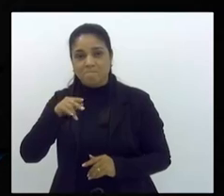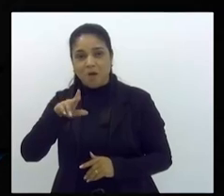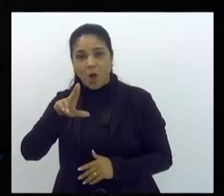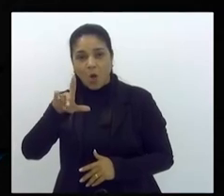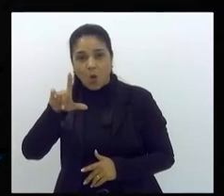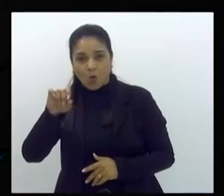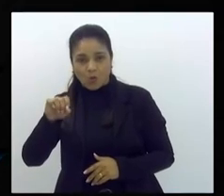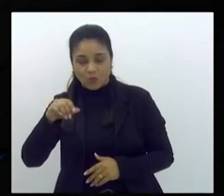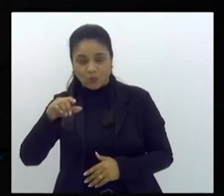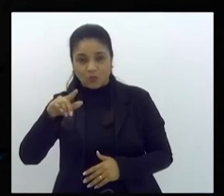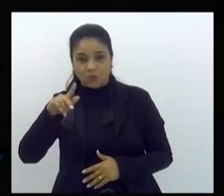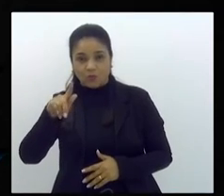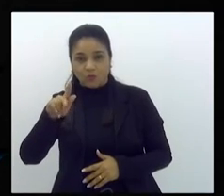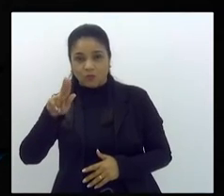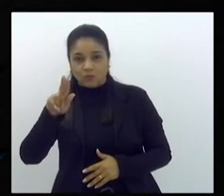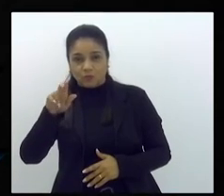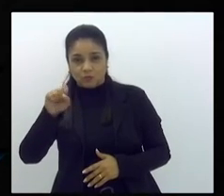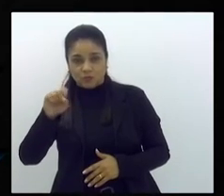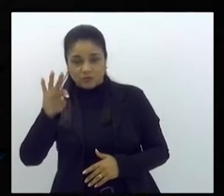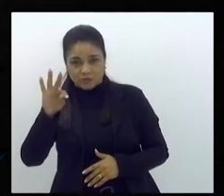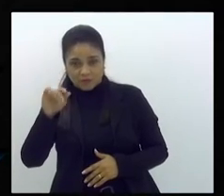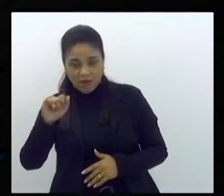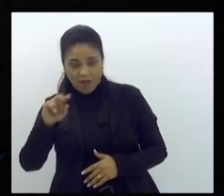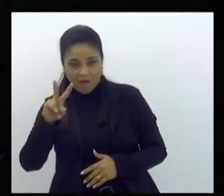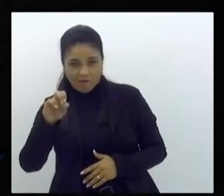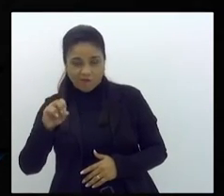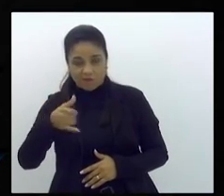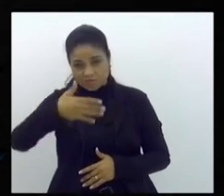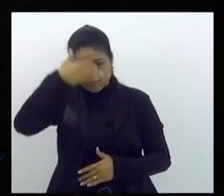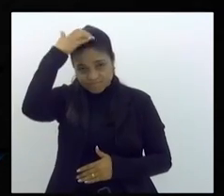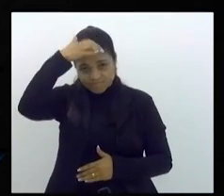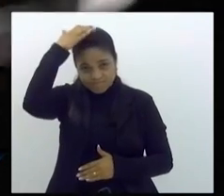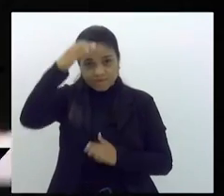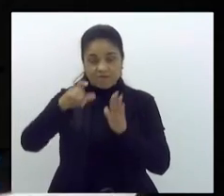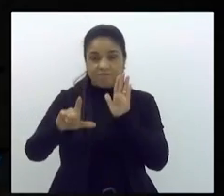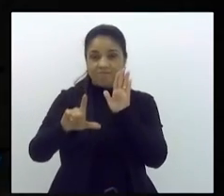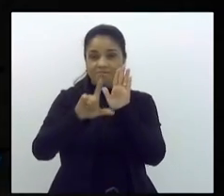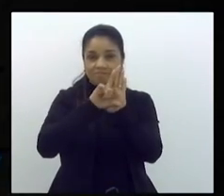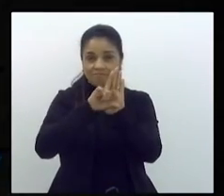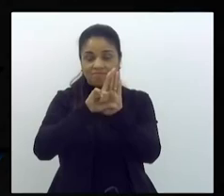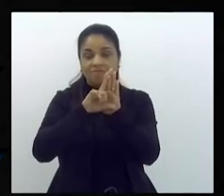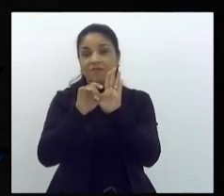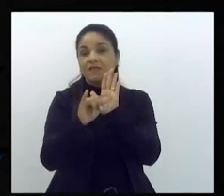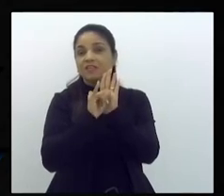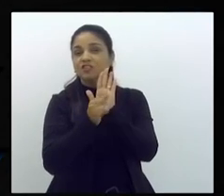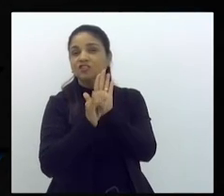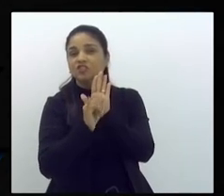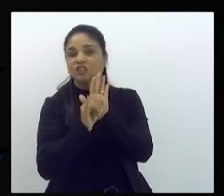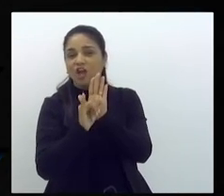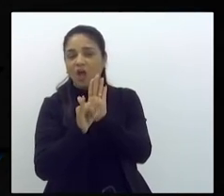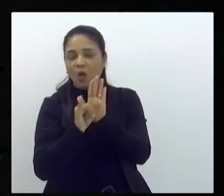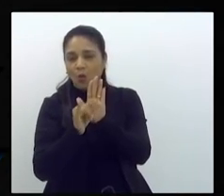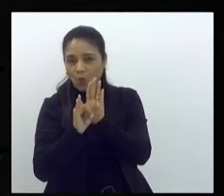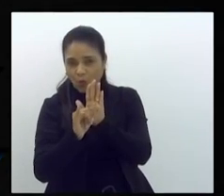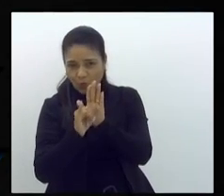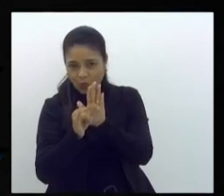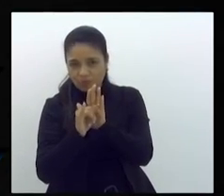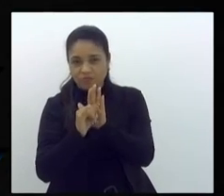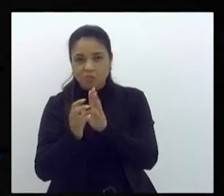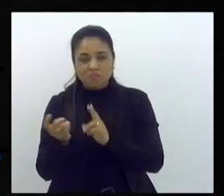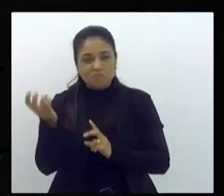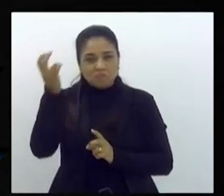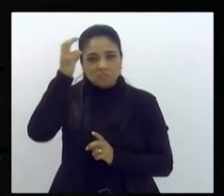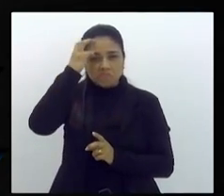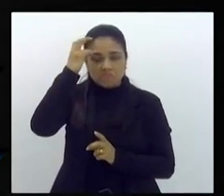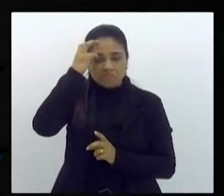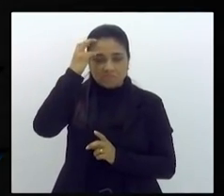possam acessar esse edital que é tão importante para a gente resgatar a cultura do povo do Estado do Rio de Janeiro